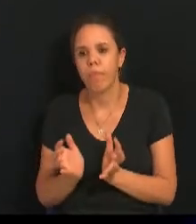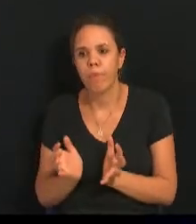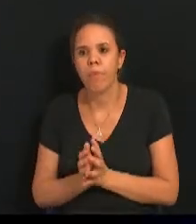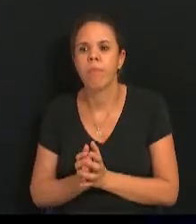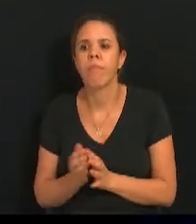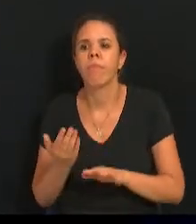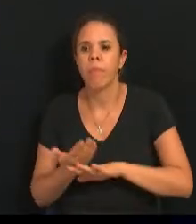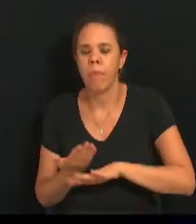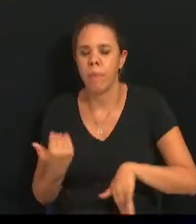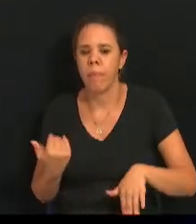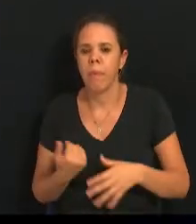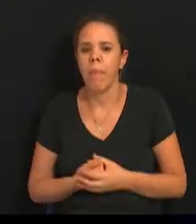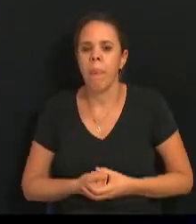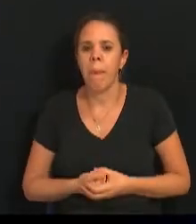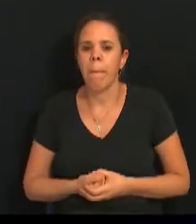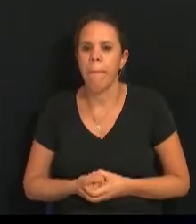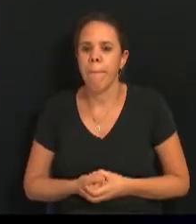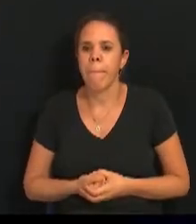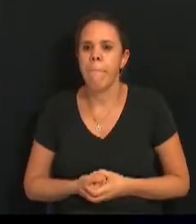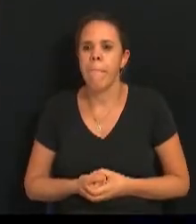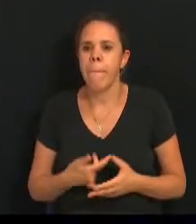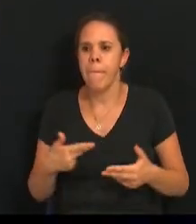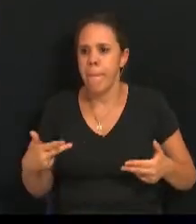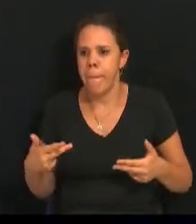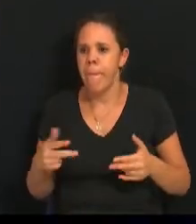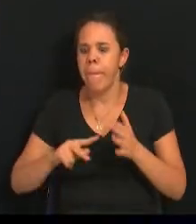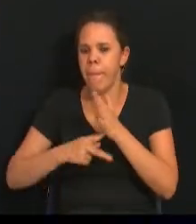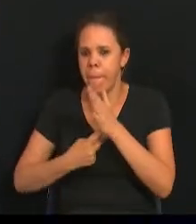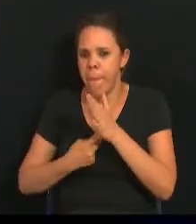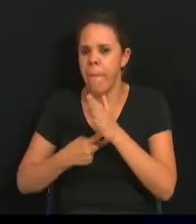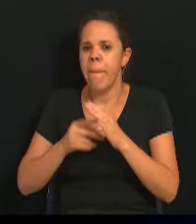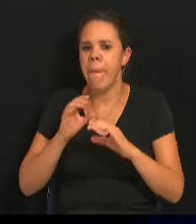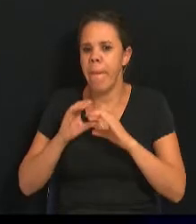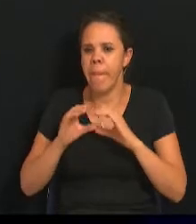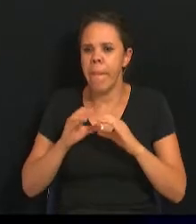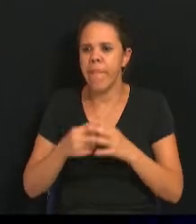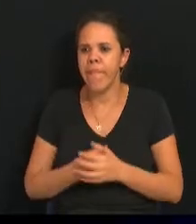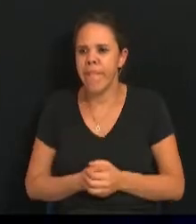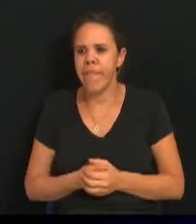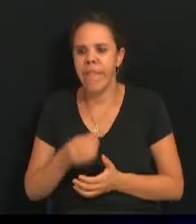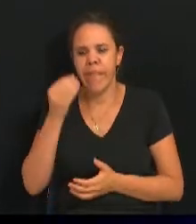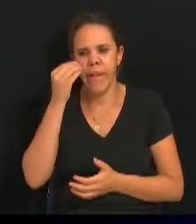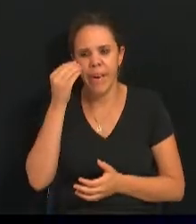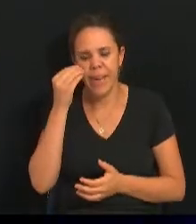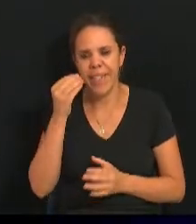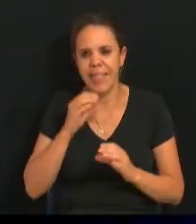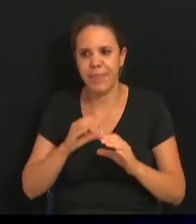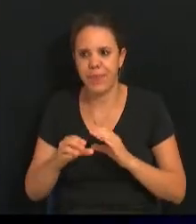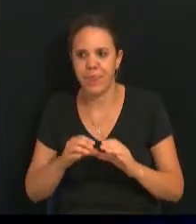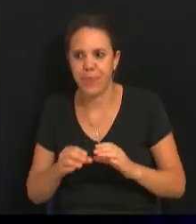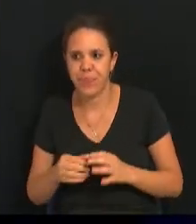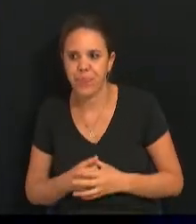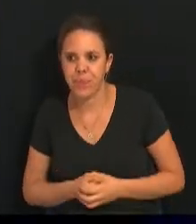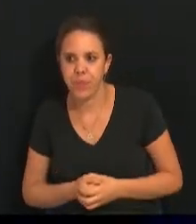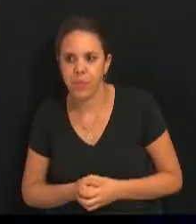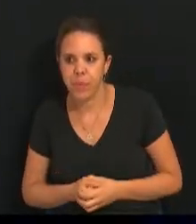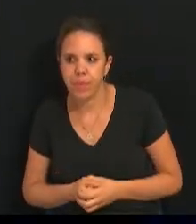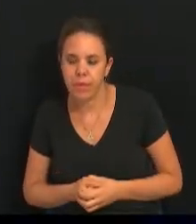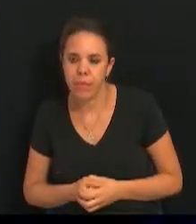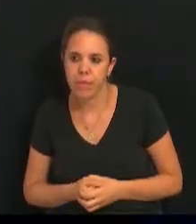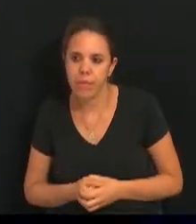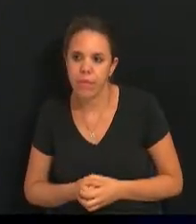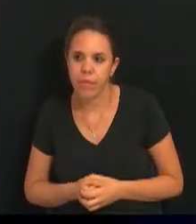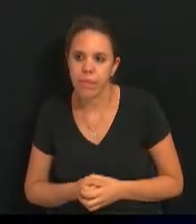independente, diálogos com o sindicato e tentamos diálogos com a PMC,